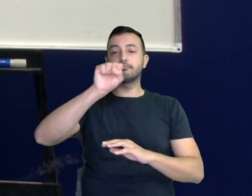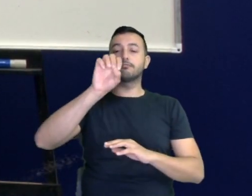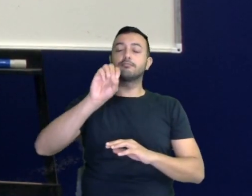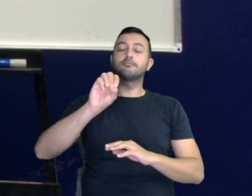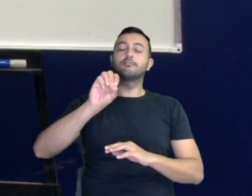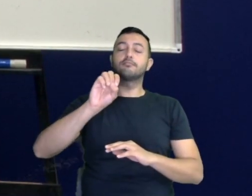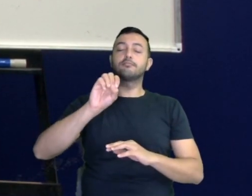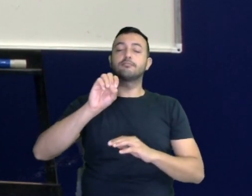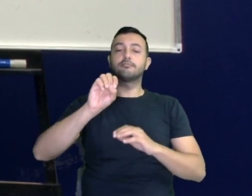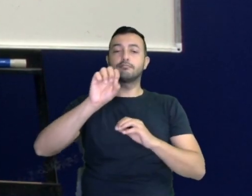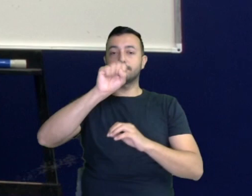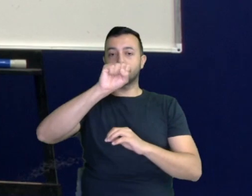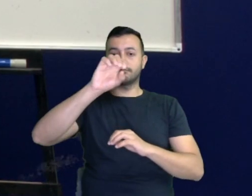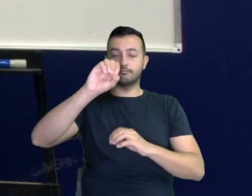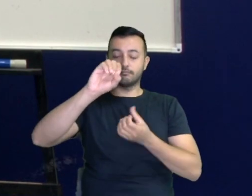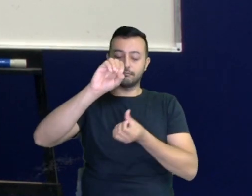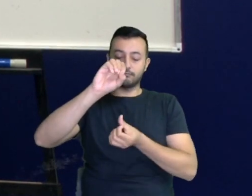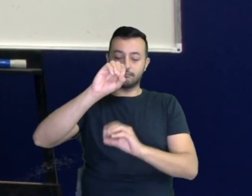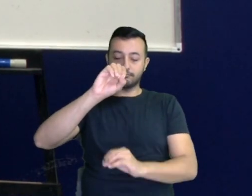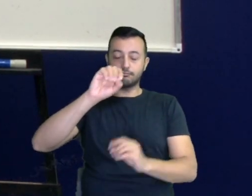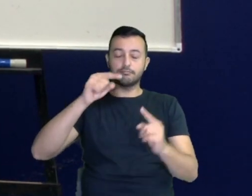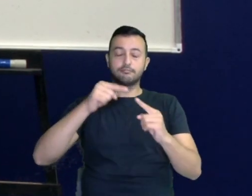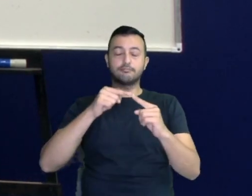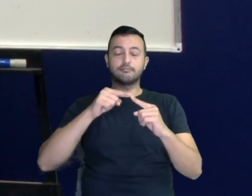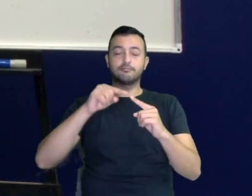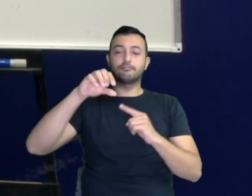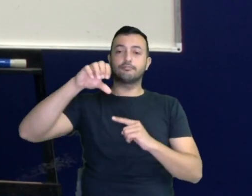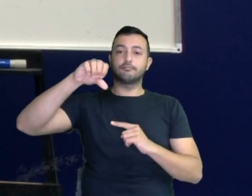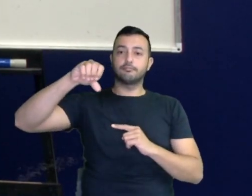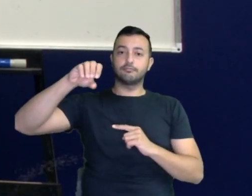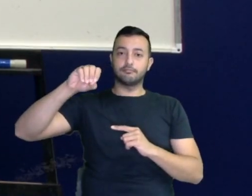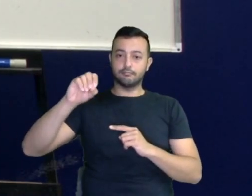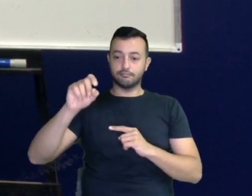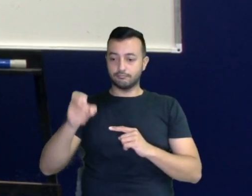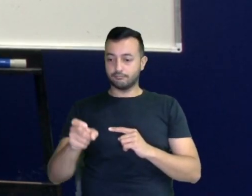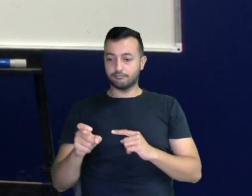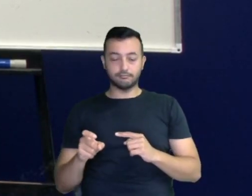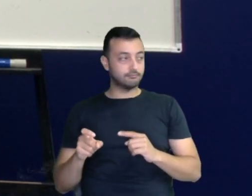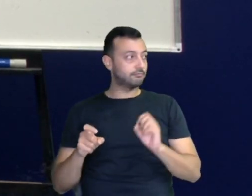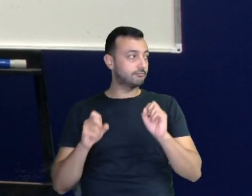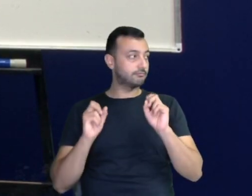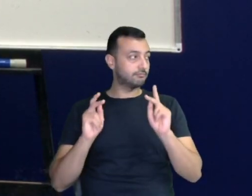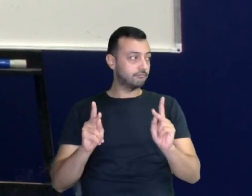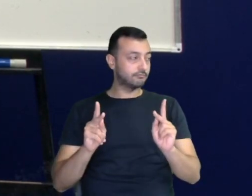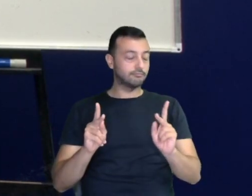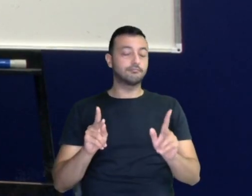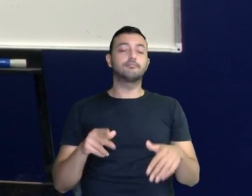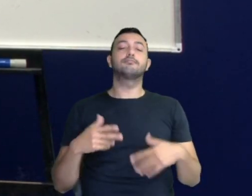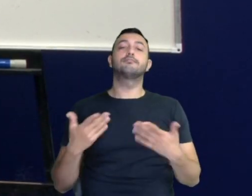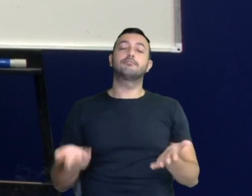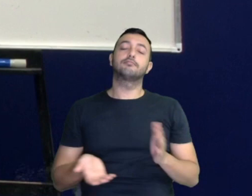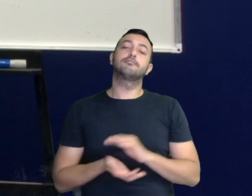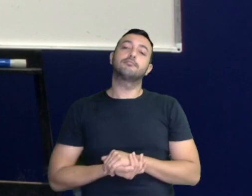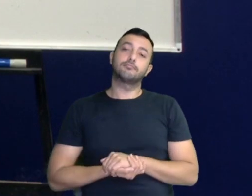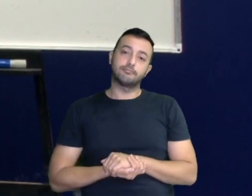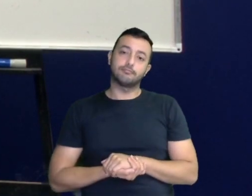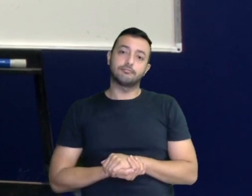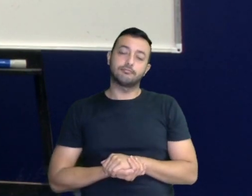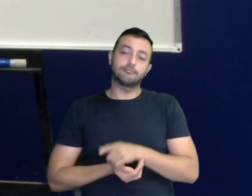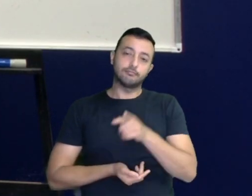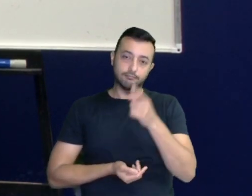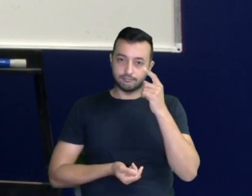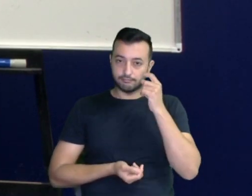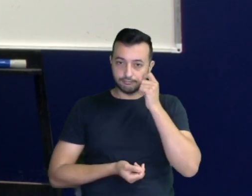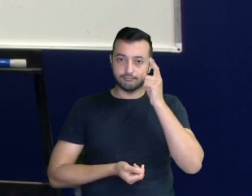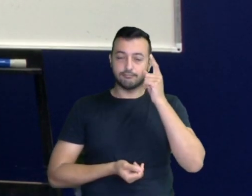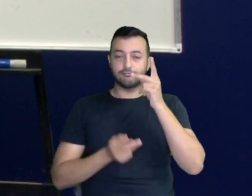sobre 60 é igual a 90 sobre x, ok? E aí, estão ligados que a gente